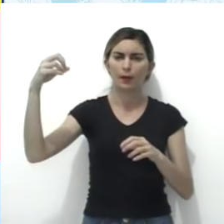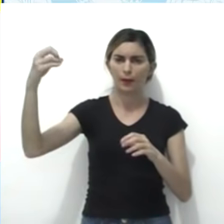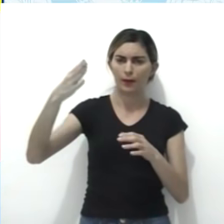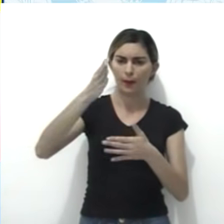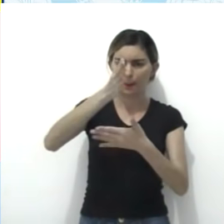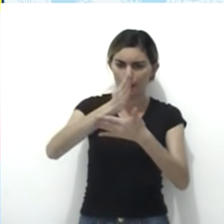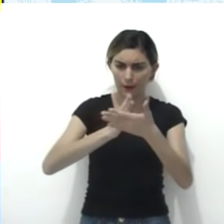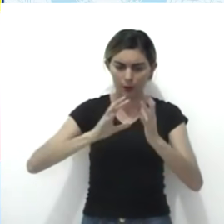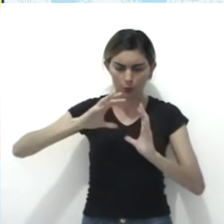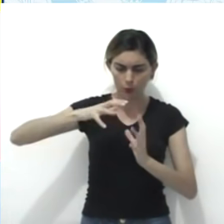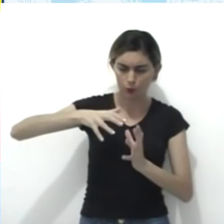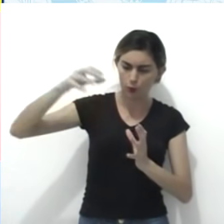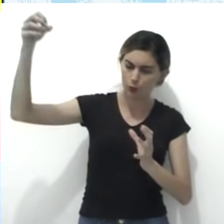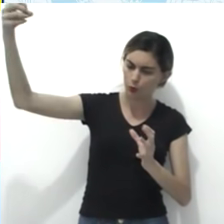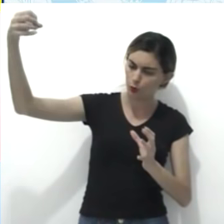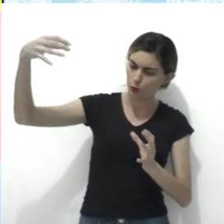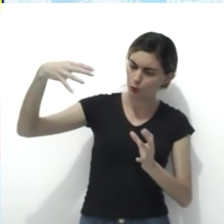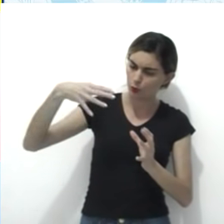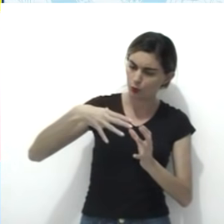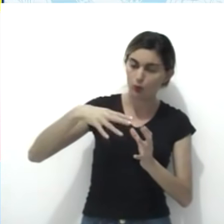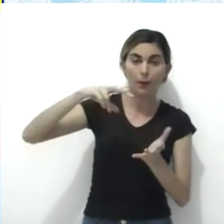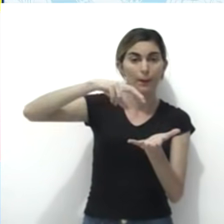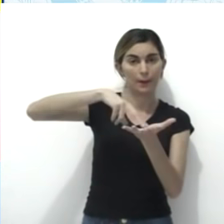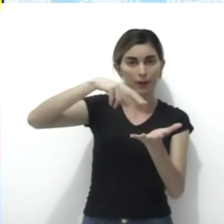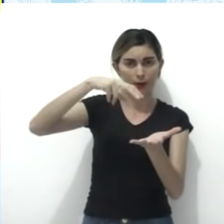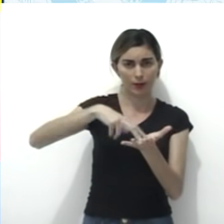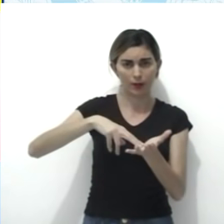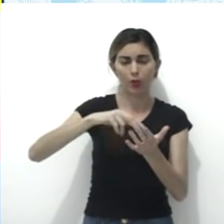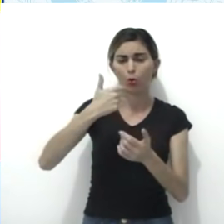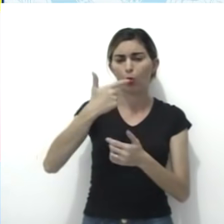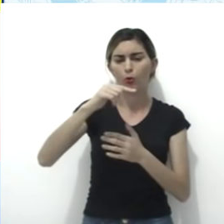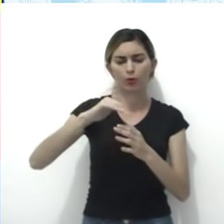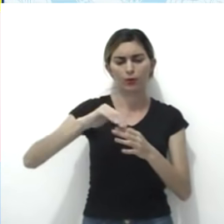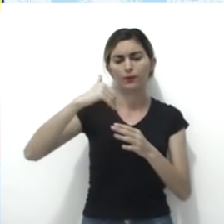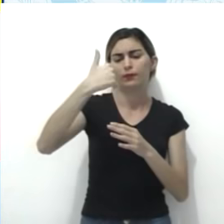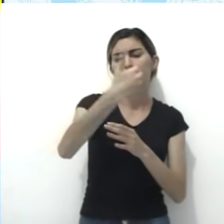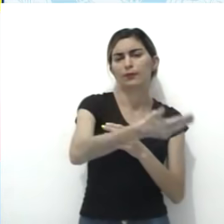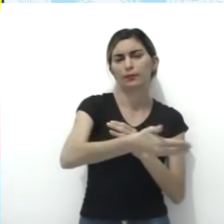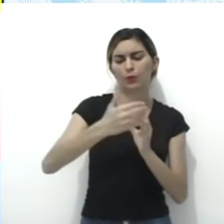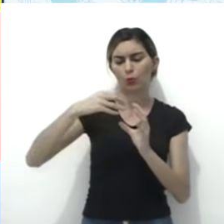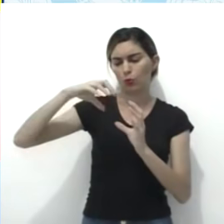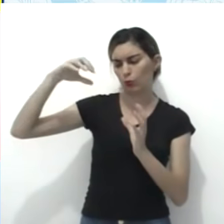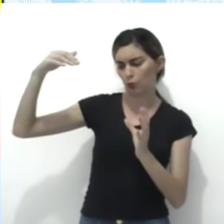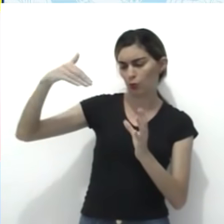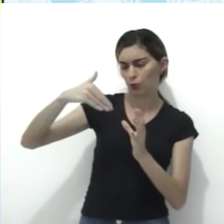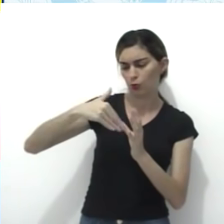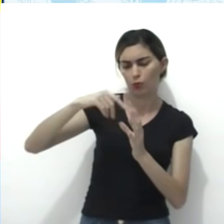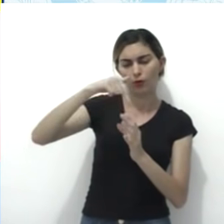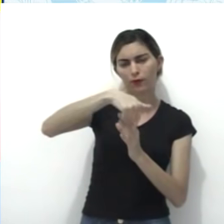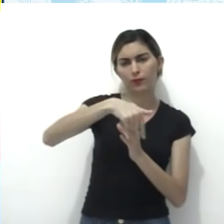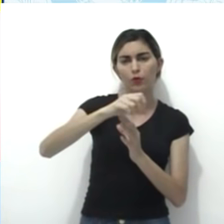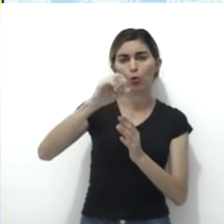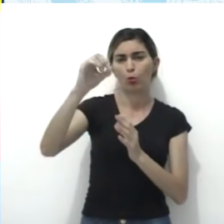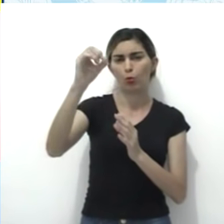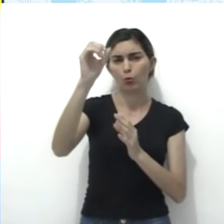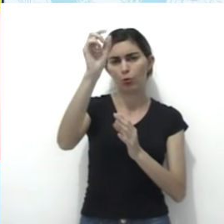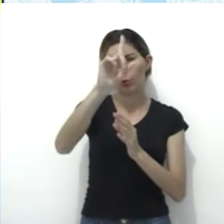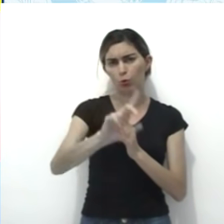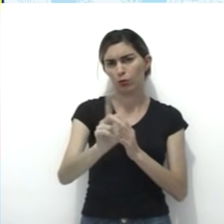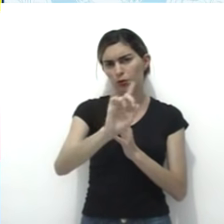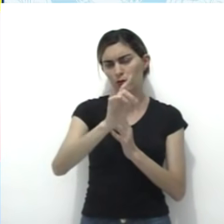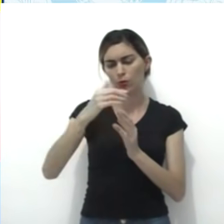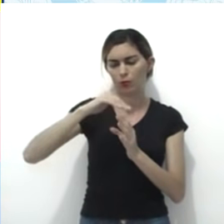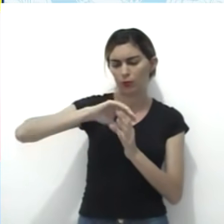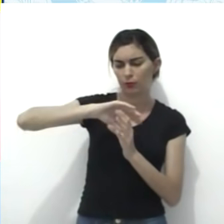eles vão bater em uma parte do planeta terra durante o dia e na outra parte oposta não vai ter